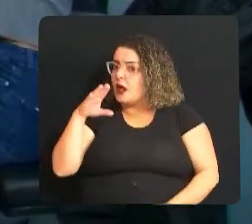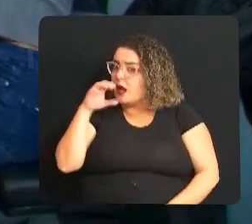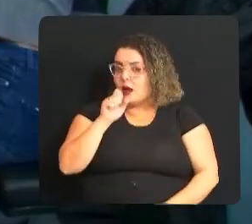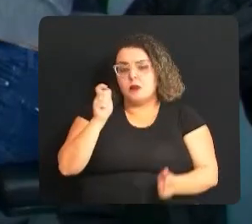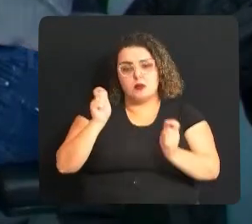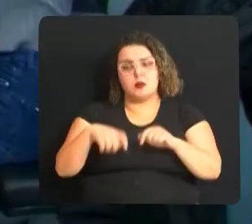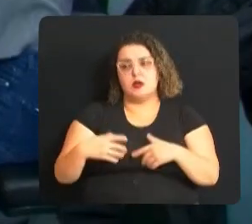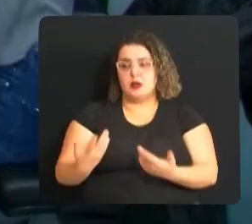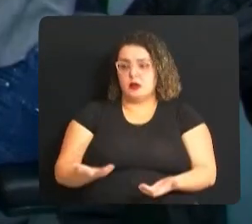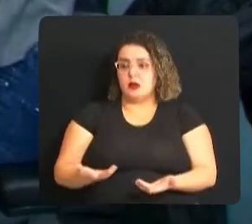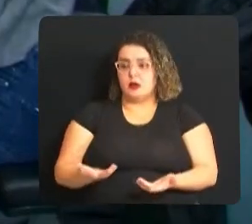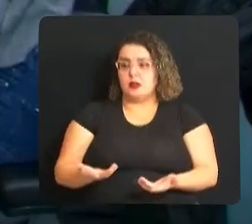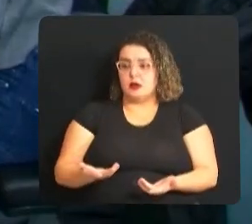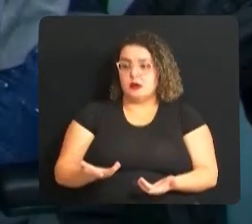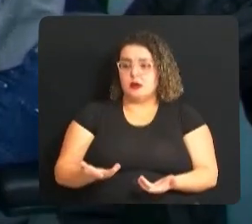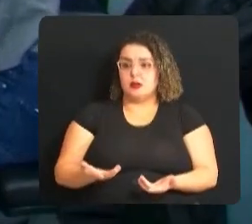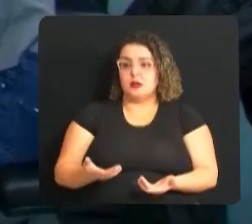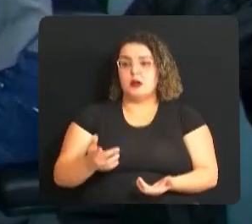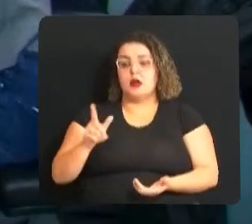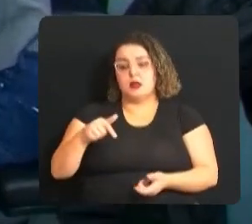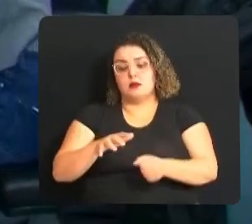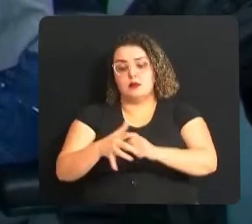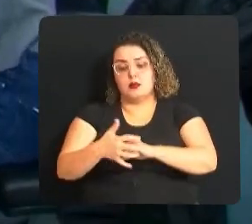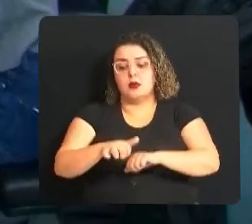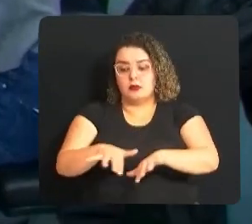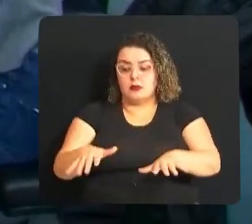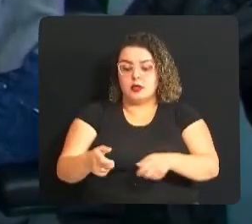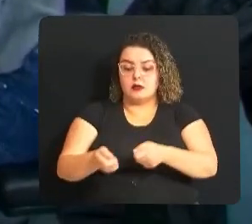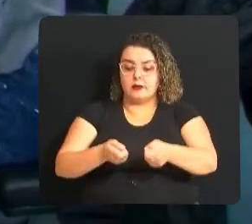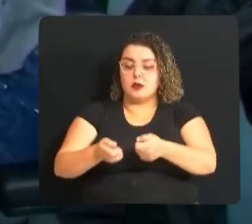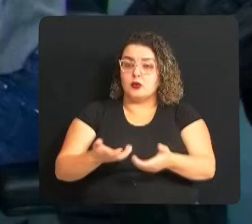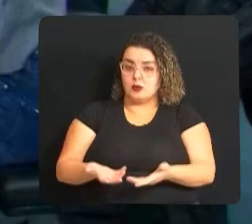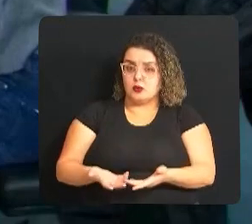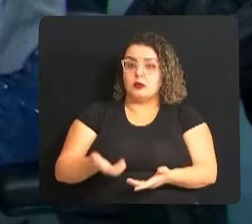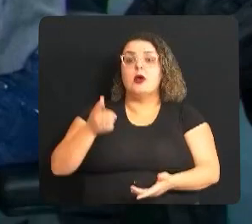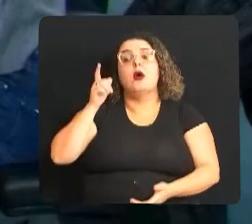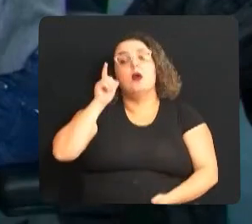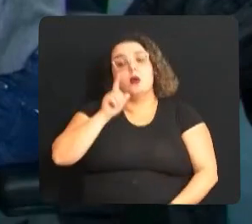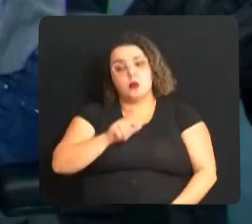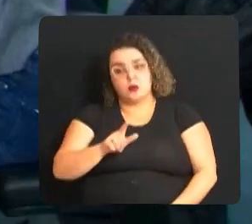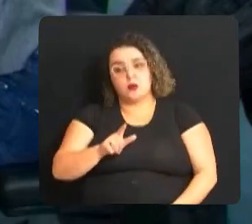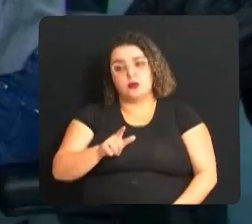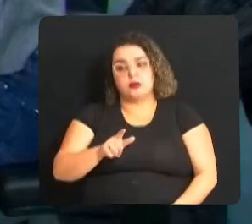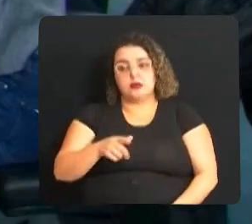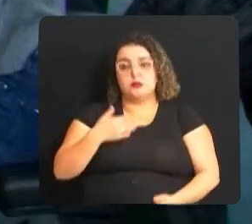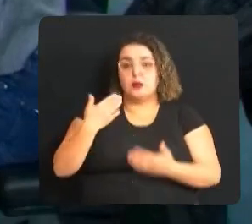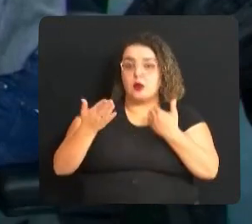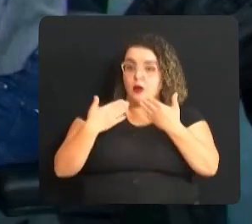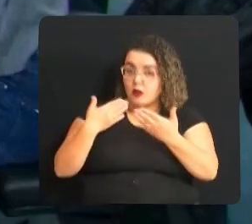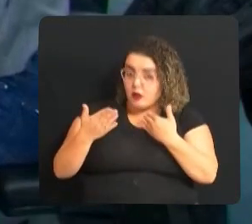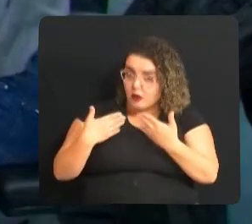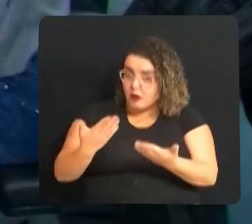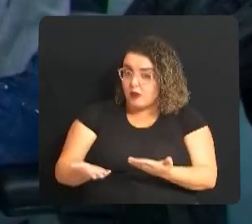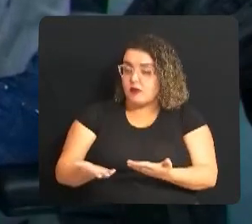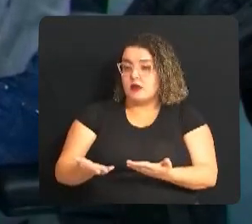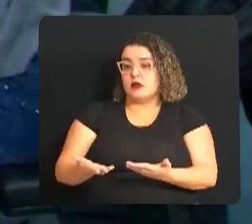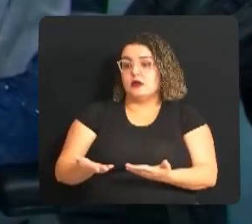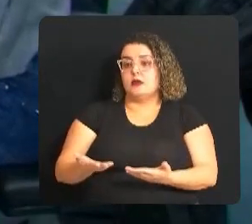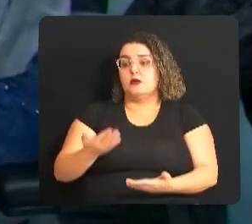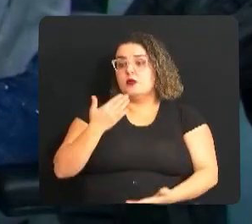precisávamos retomar o mais rápido possível. Tão logo a pandemia foi controlada, conseguimos